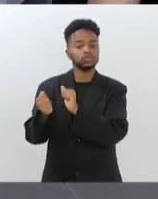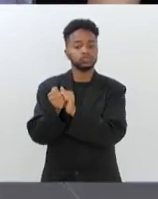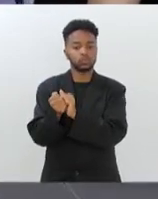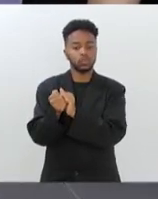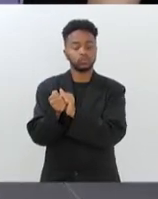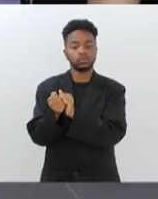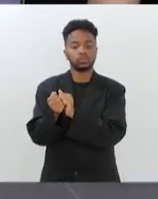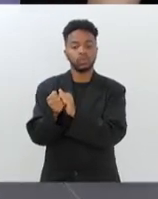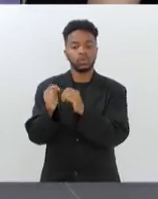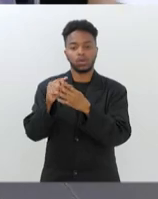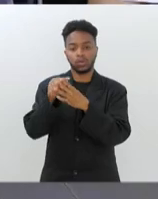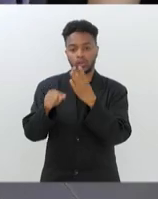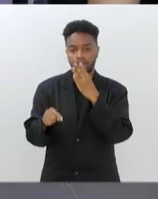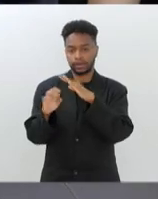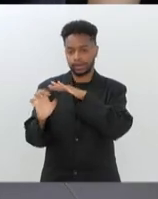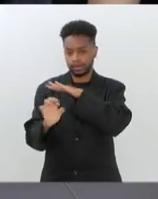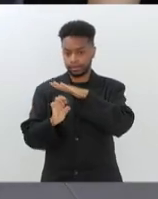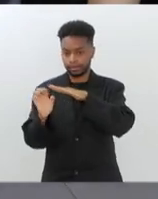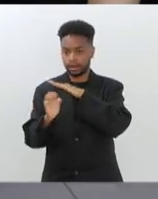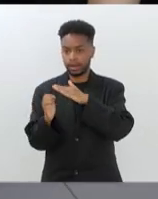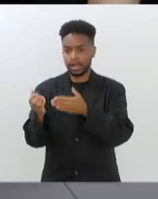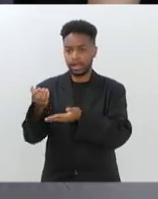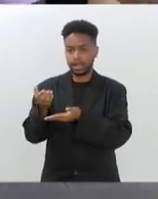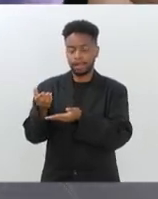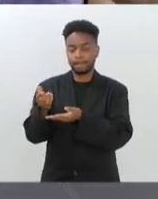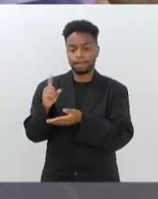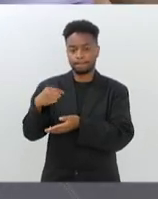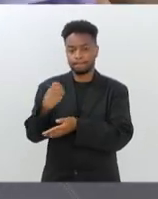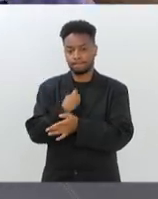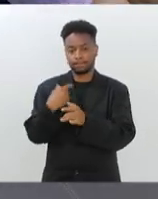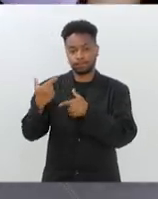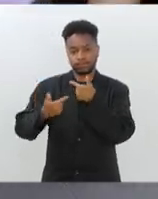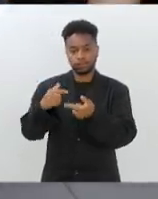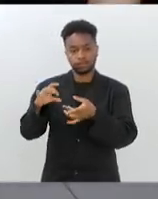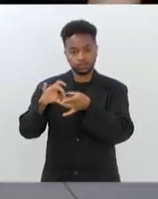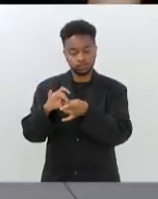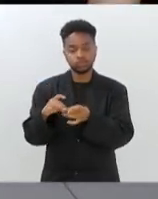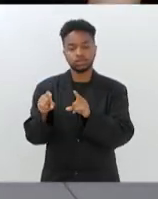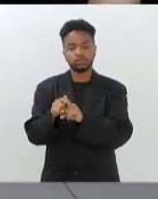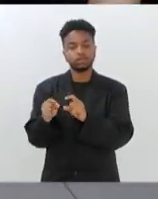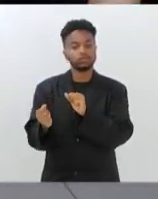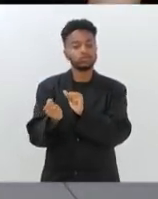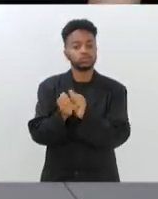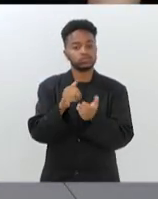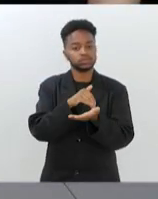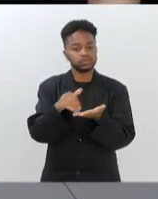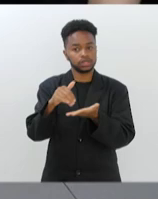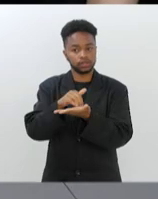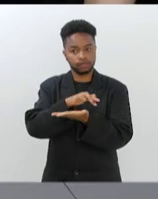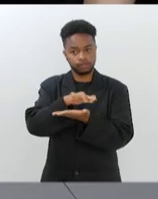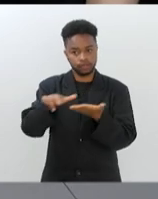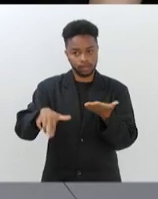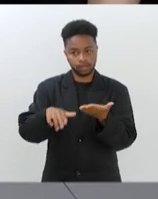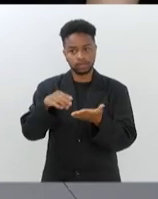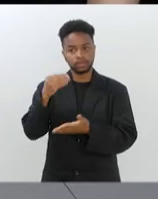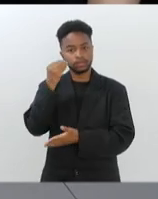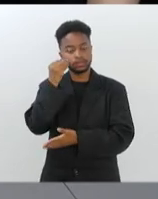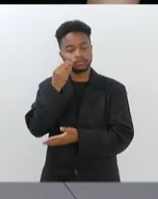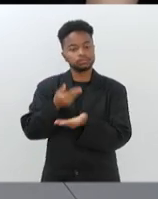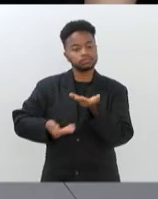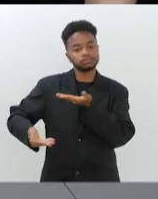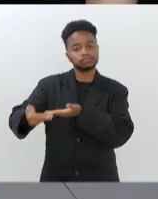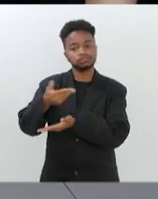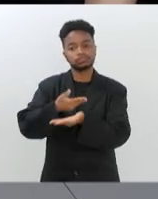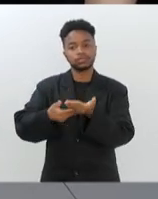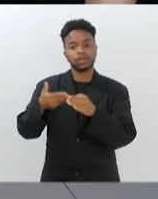licitadas as quatro agências que nos atendem e também junto às secretarias para que a gente possa manter né a máxima harmonia e